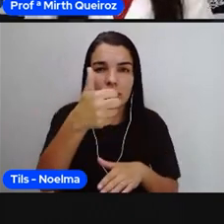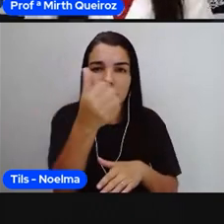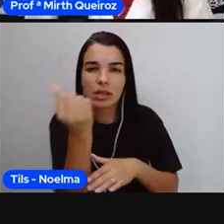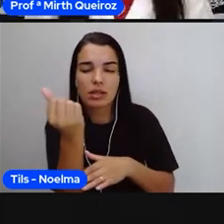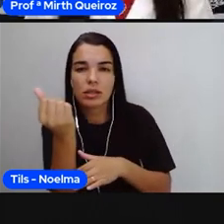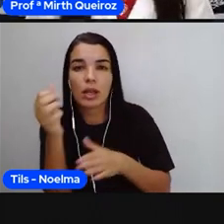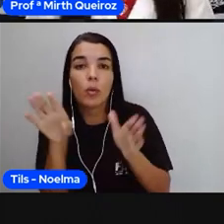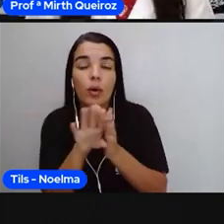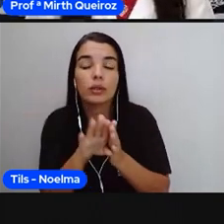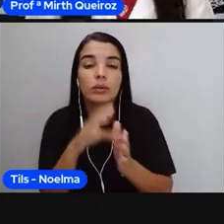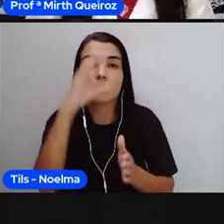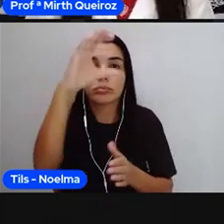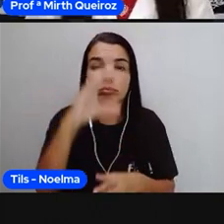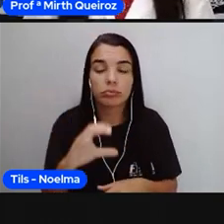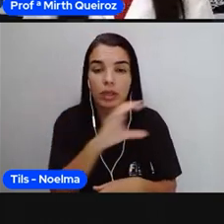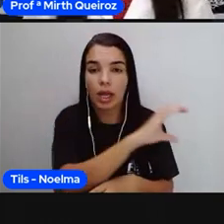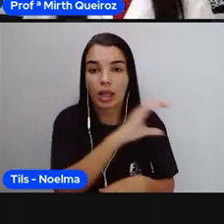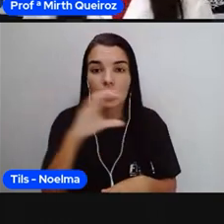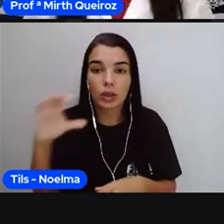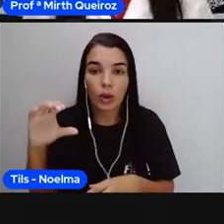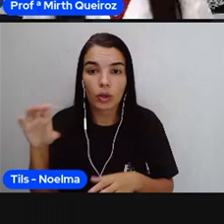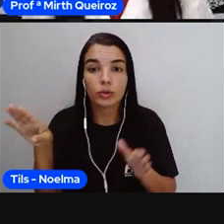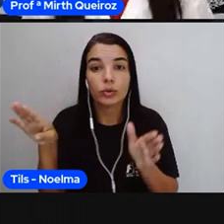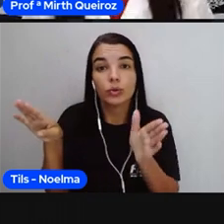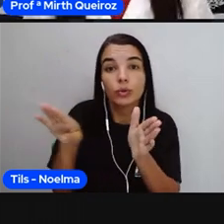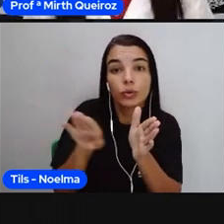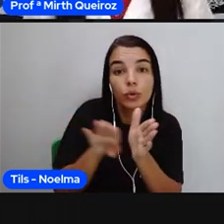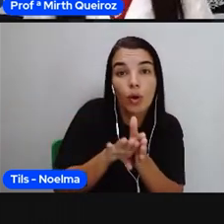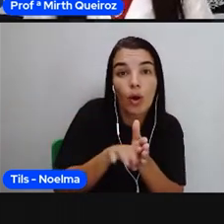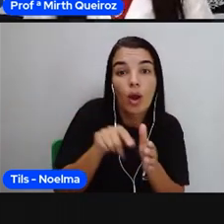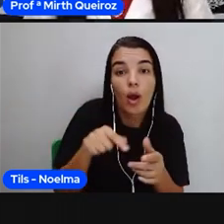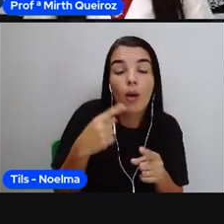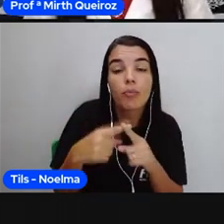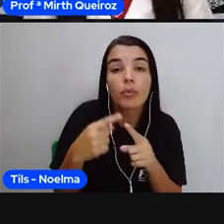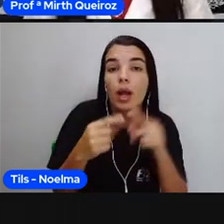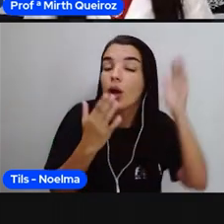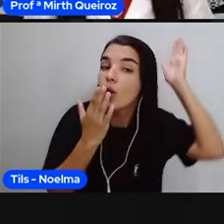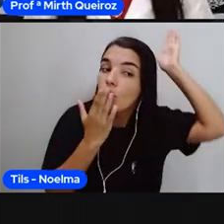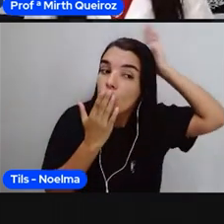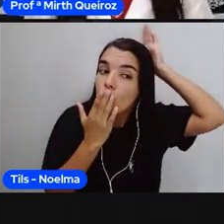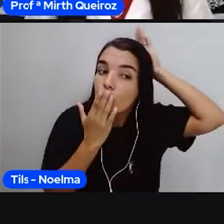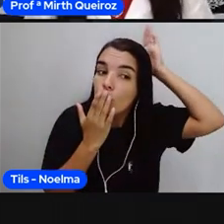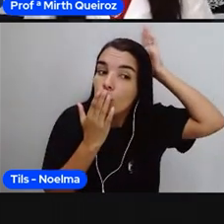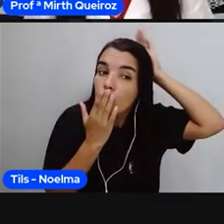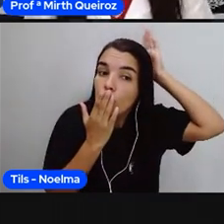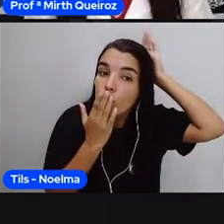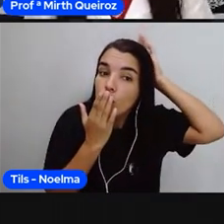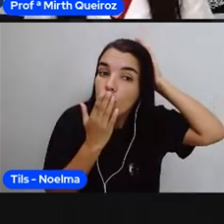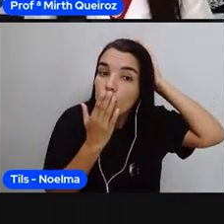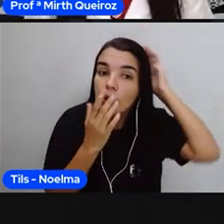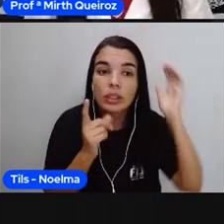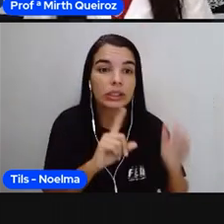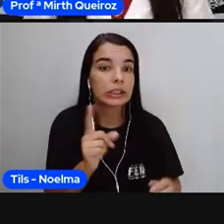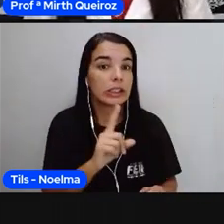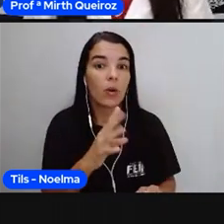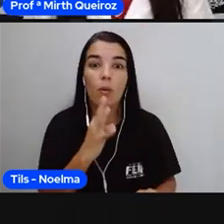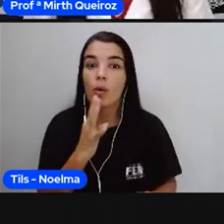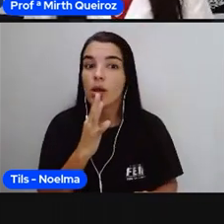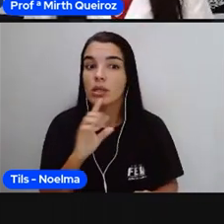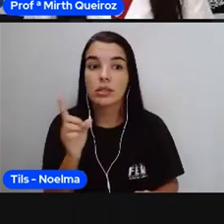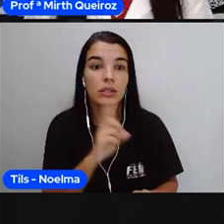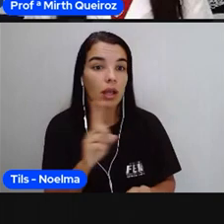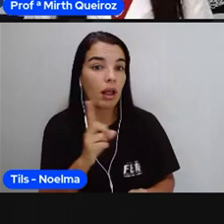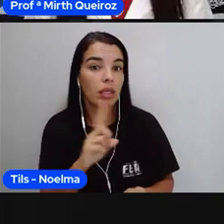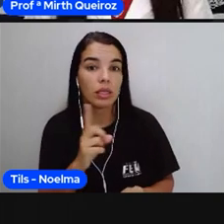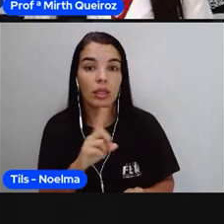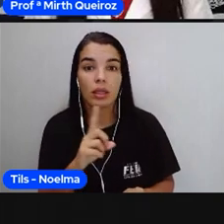que eles chegaram aqui ao Brasil para o horror dos indígenas, né? Que desconheciam o ato de bater em crianças. A correção